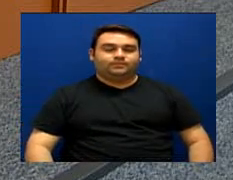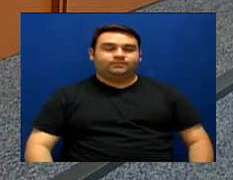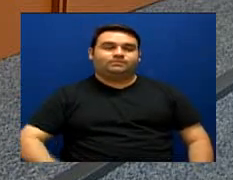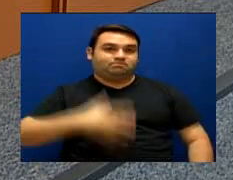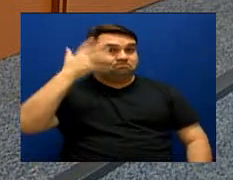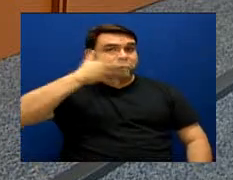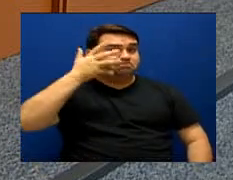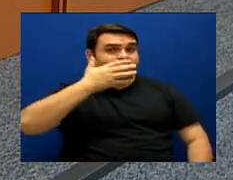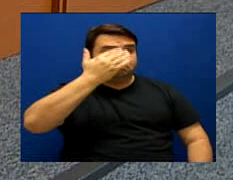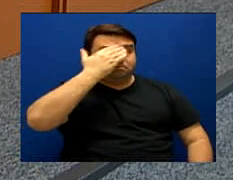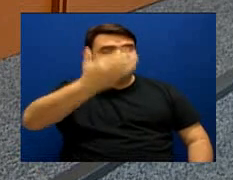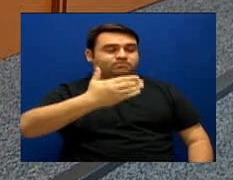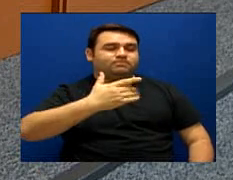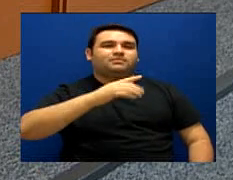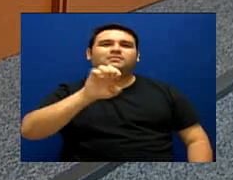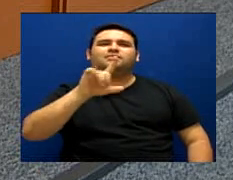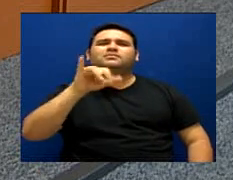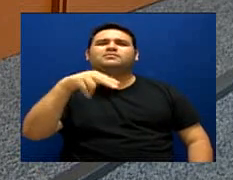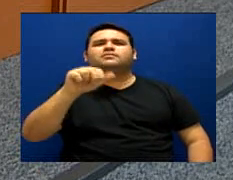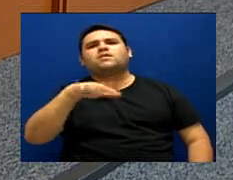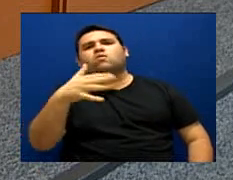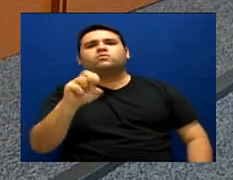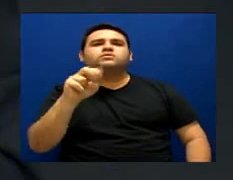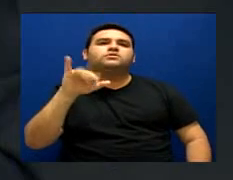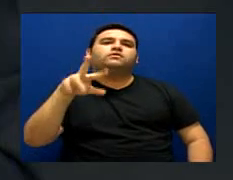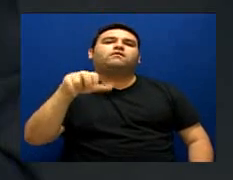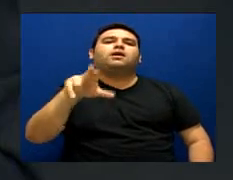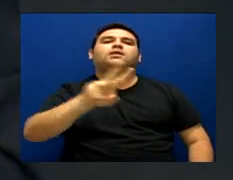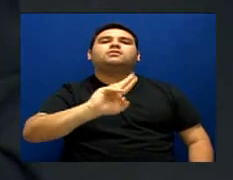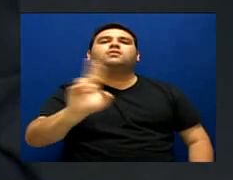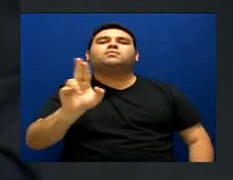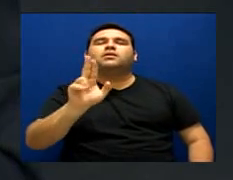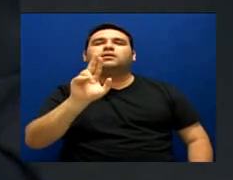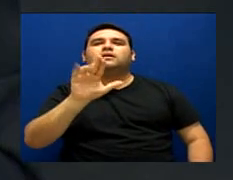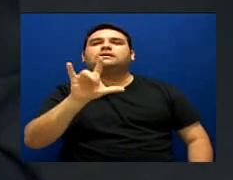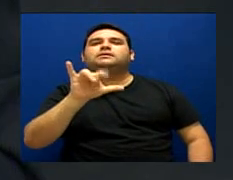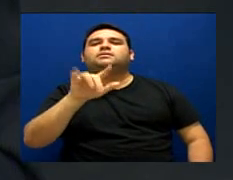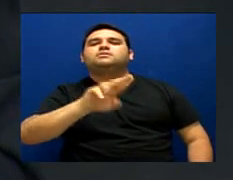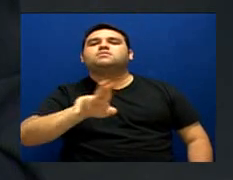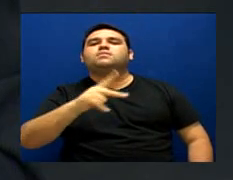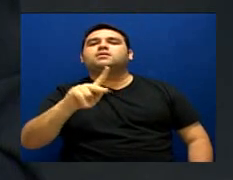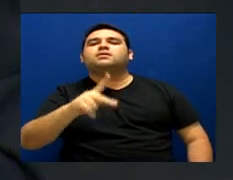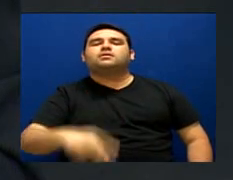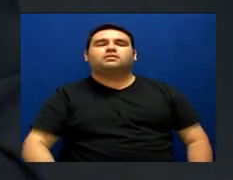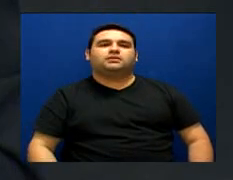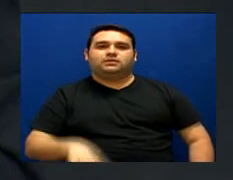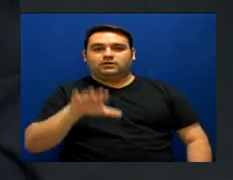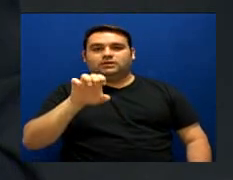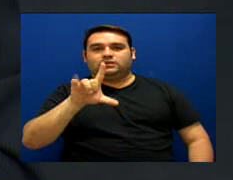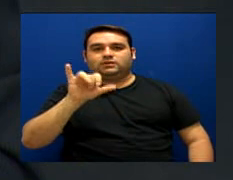pelas palavras. É Eliana ou a Silvana? É Eliana ou a Silvana?